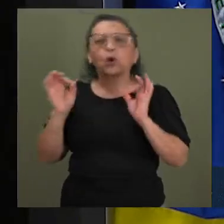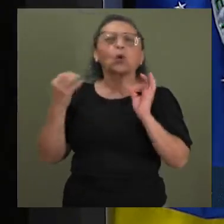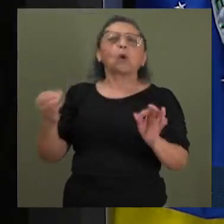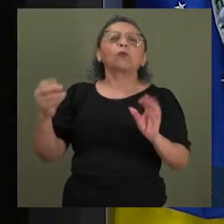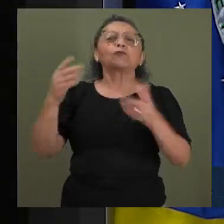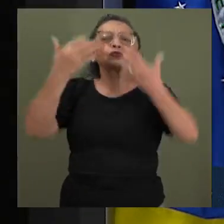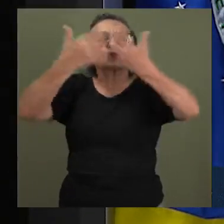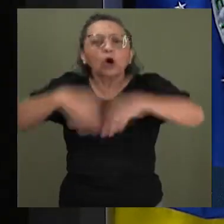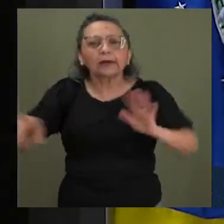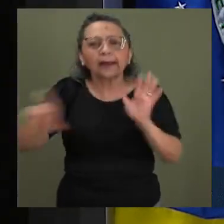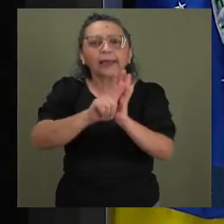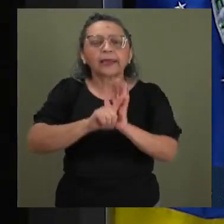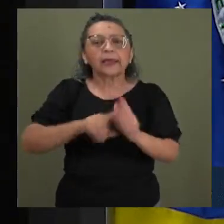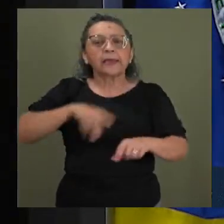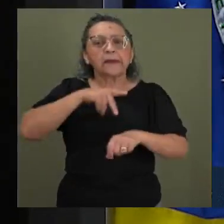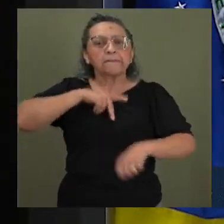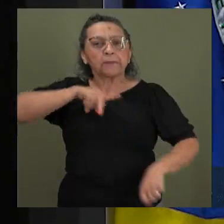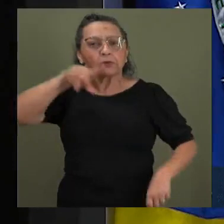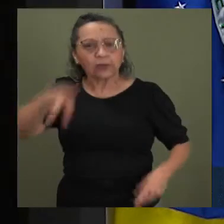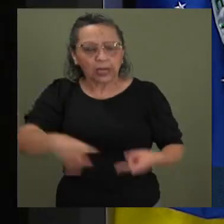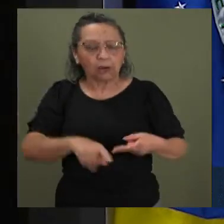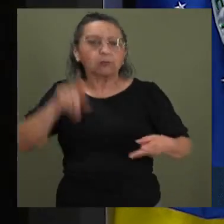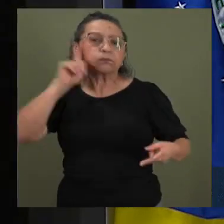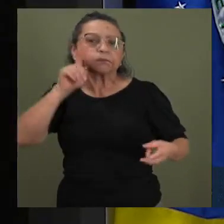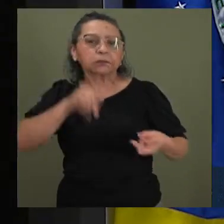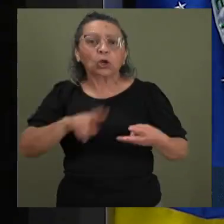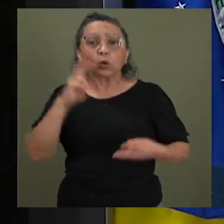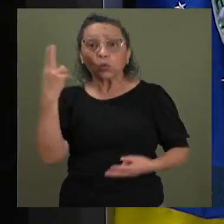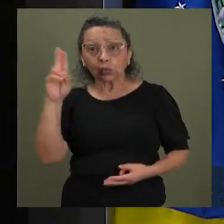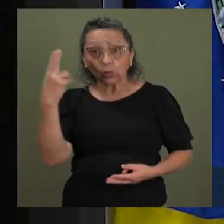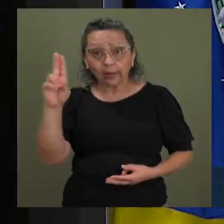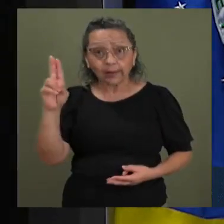legislação, em Portugal, Estados Unidos, Uruguai,